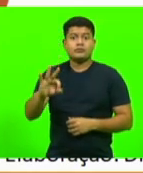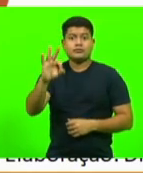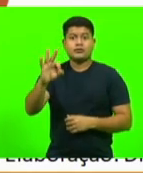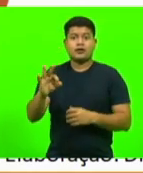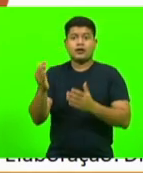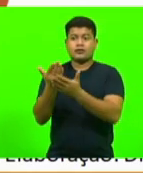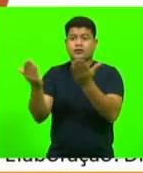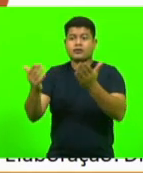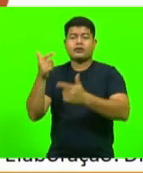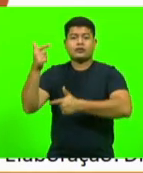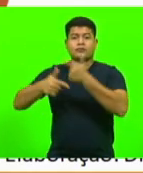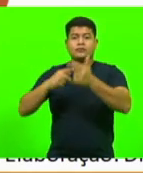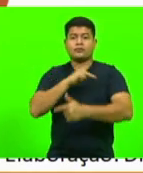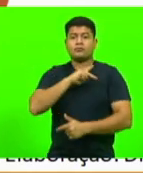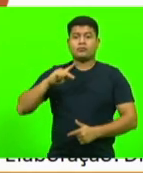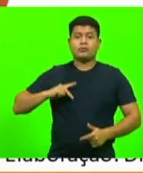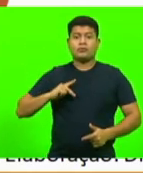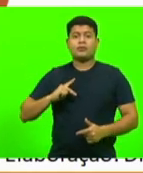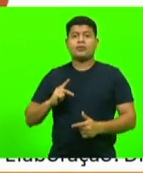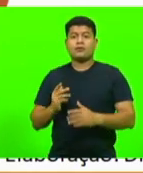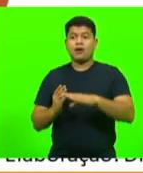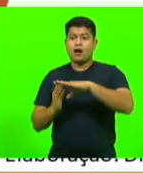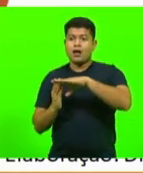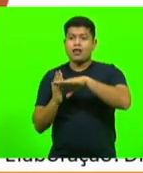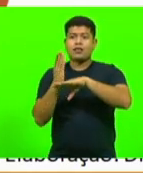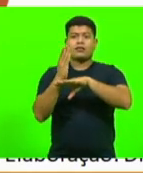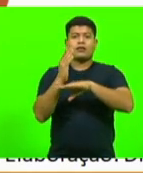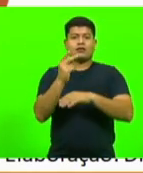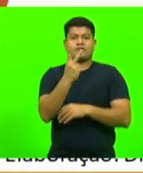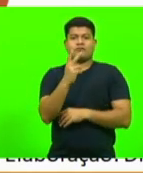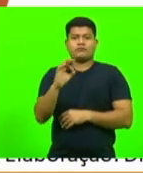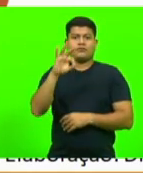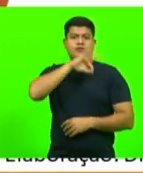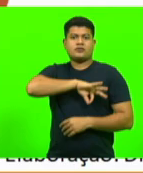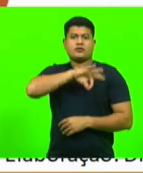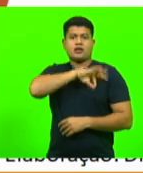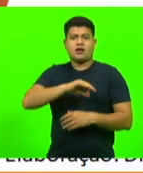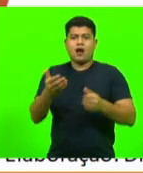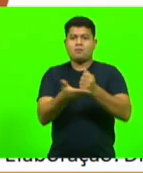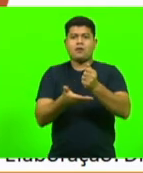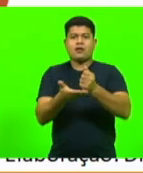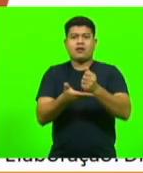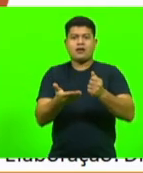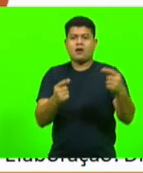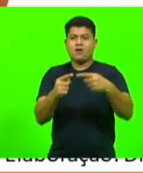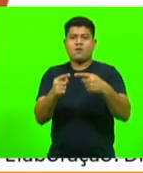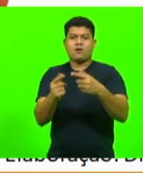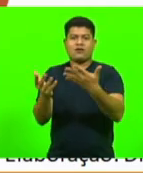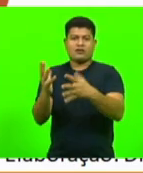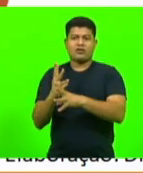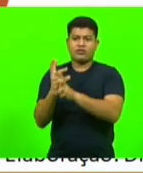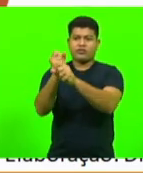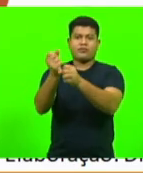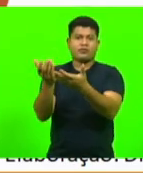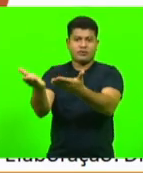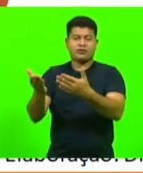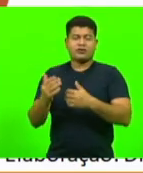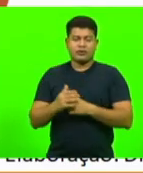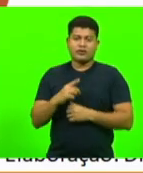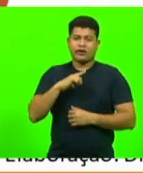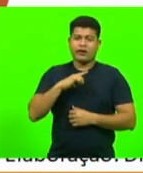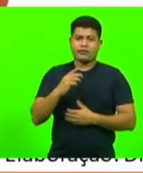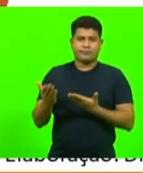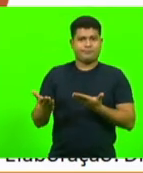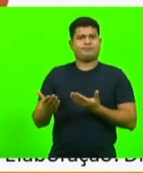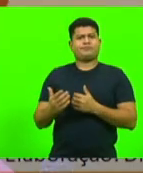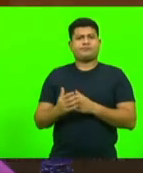acima de 20 salários mínimos três por cento e aonde é que esse é onde esses servidores estão é